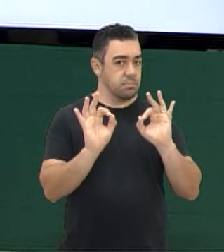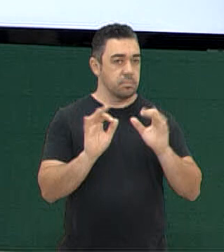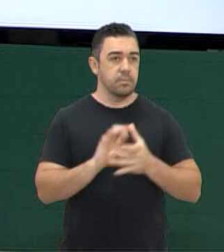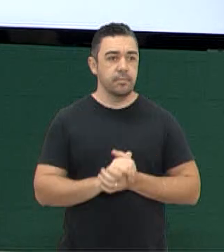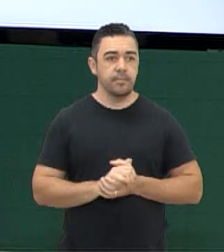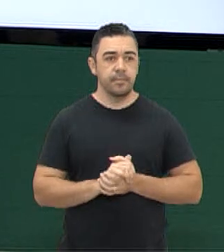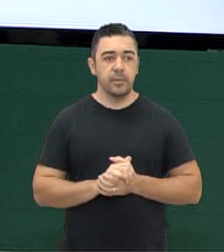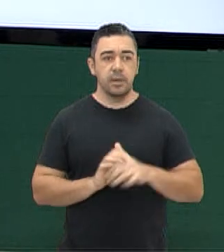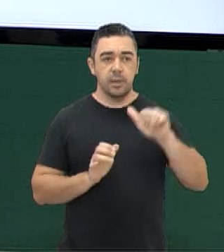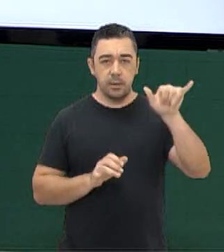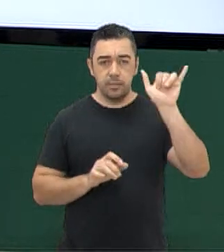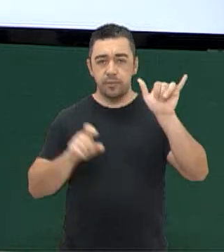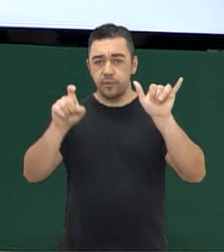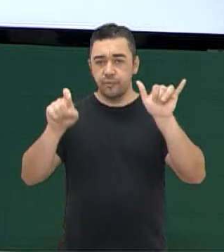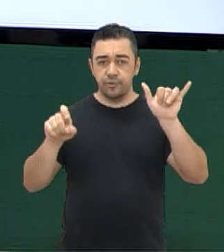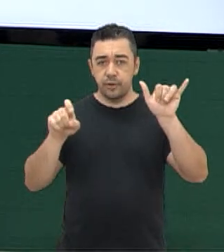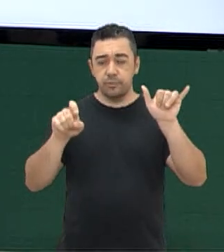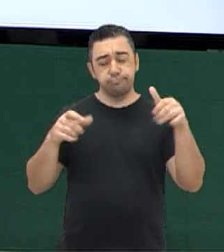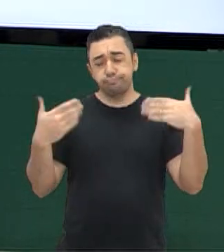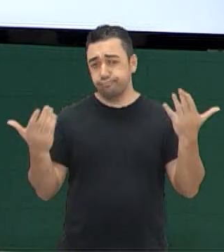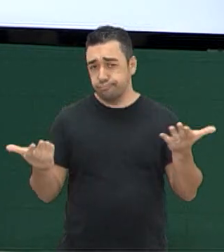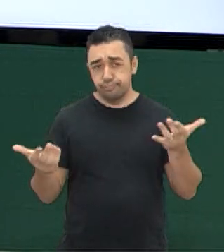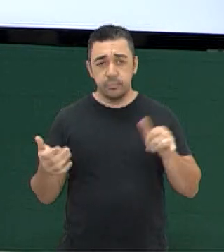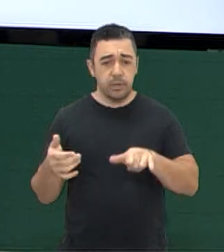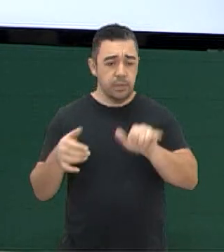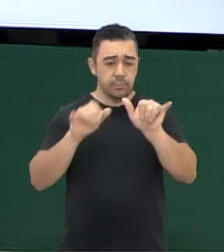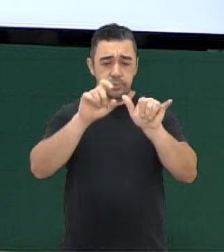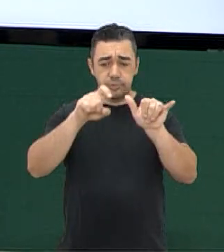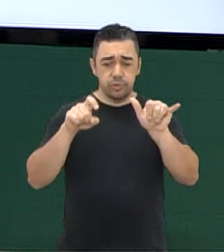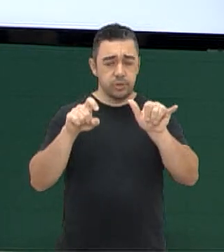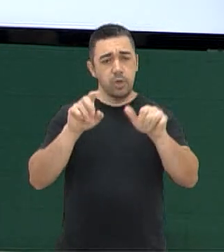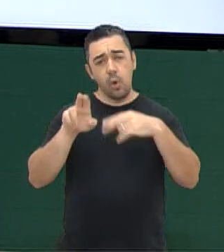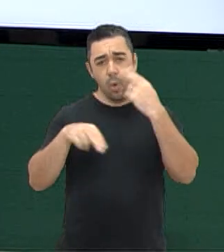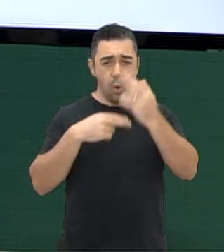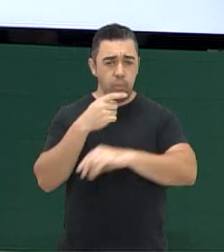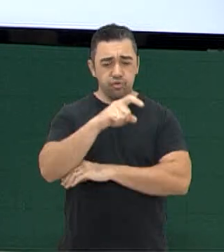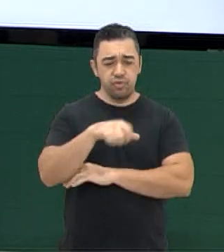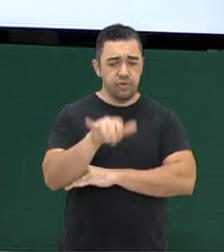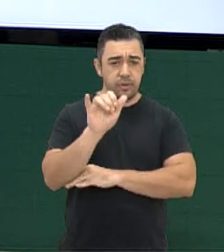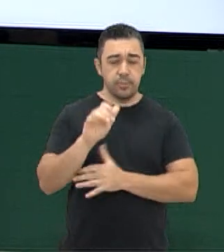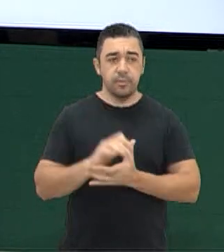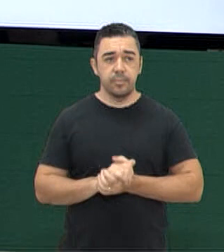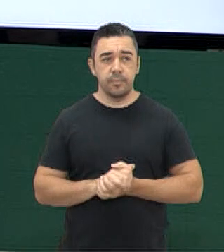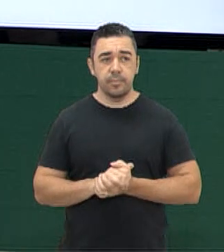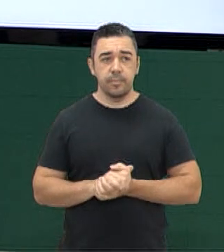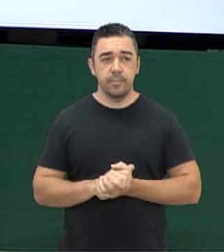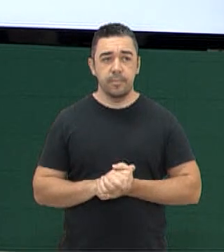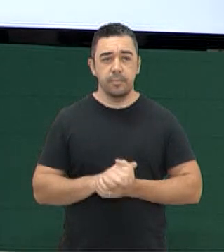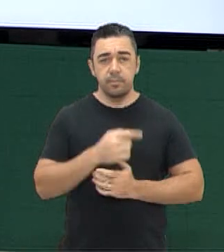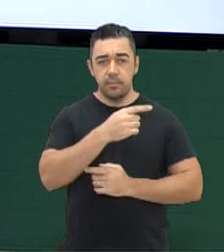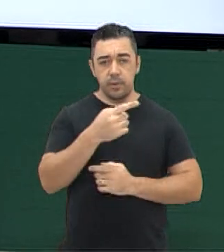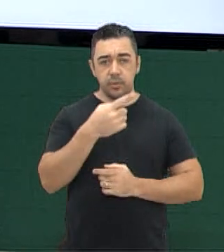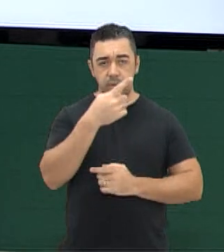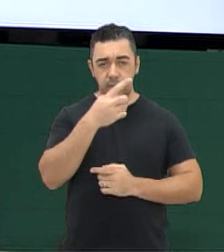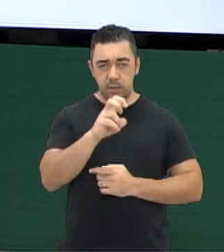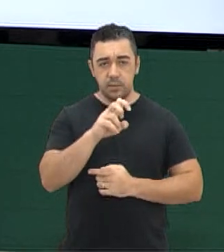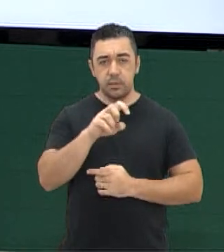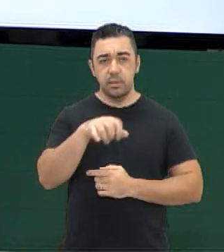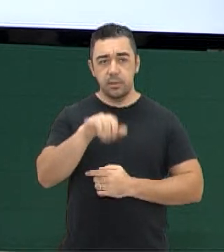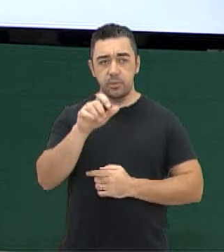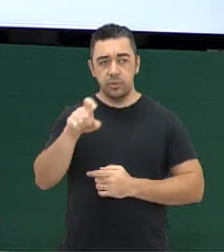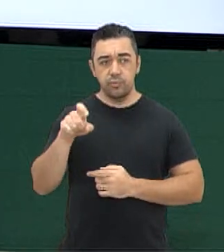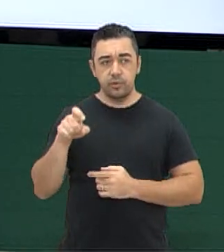X, y vezes x, como não tem outros, só vou repetir. Então, a resposta menos